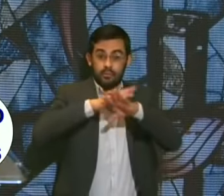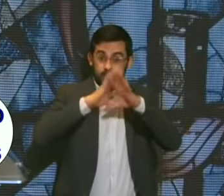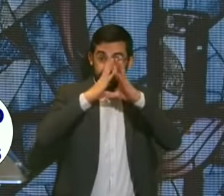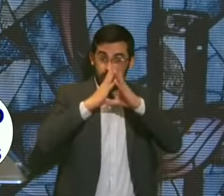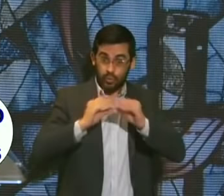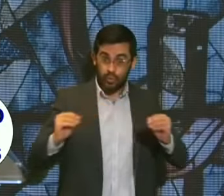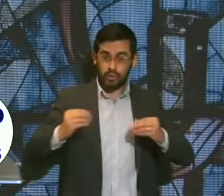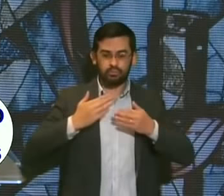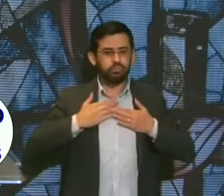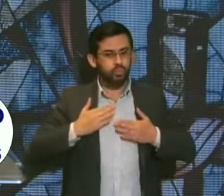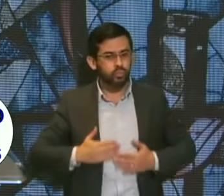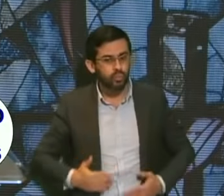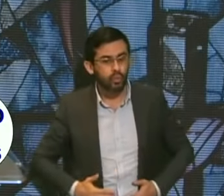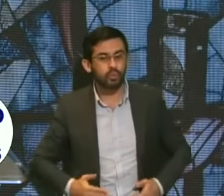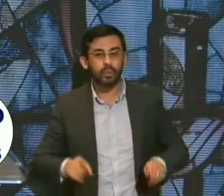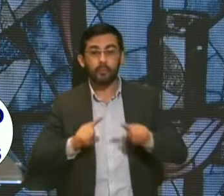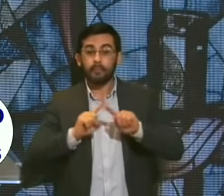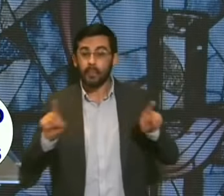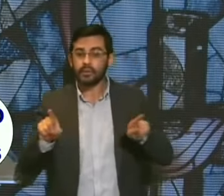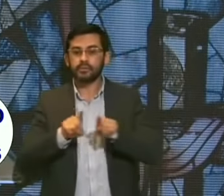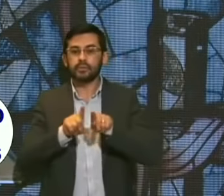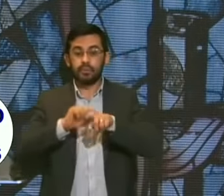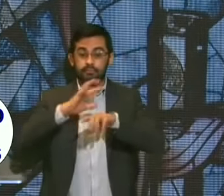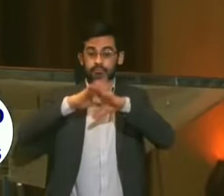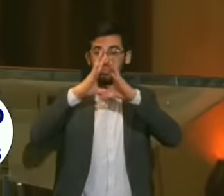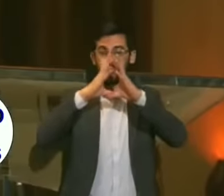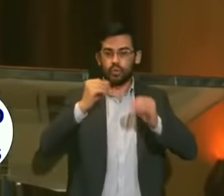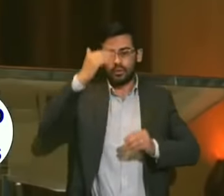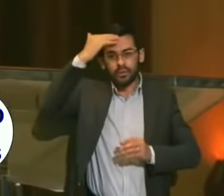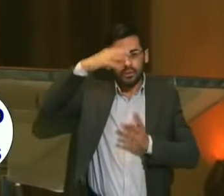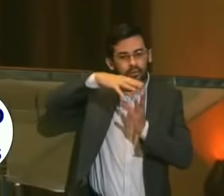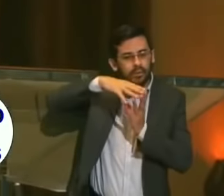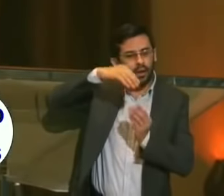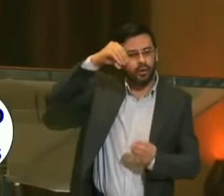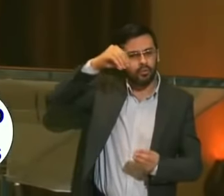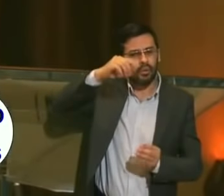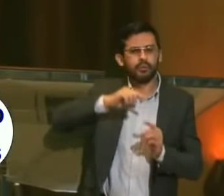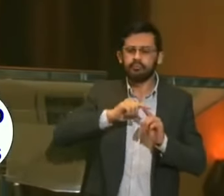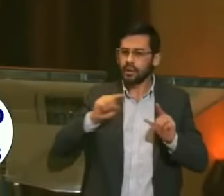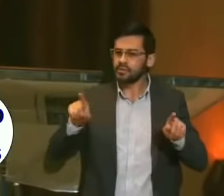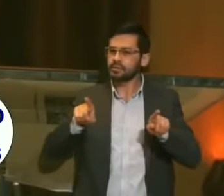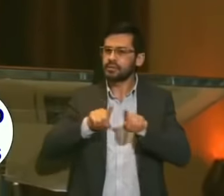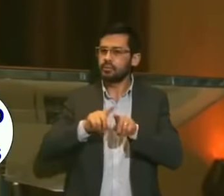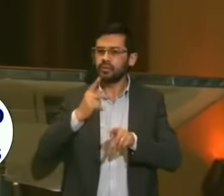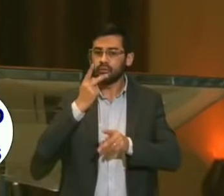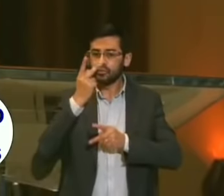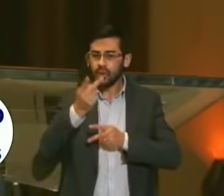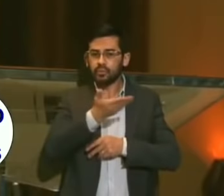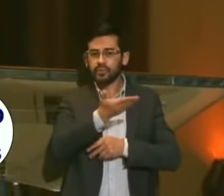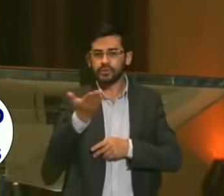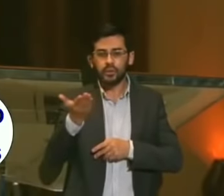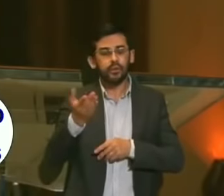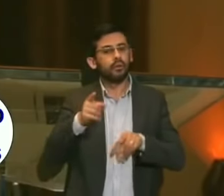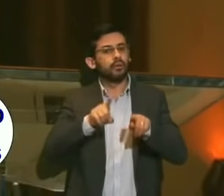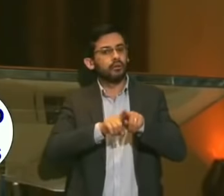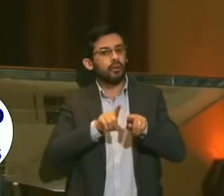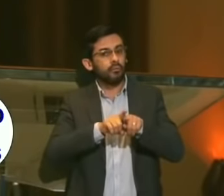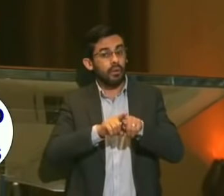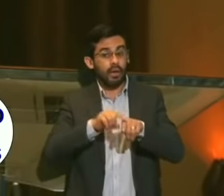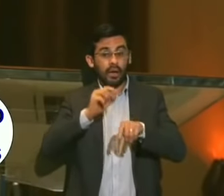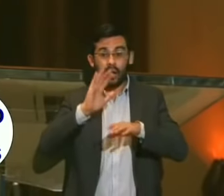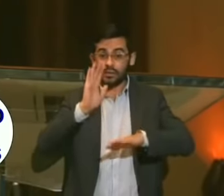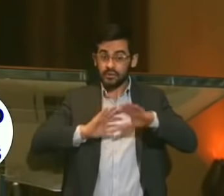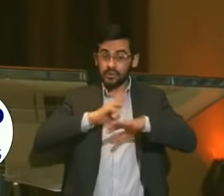corpo, quanto para a cura da alma. E eu acrescentaria, às vezes, para a cura de uma